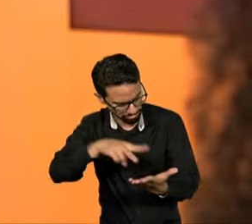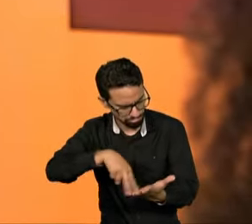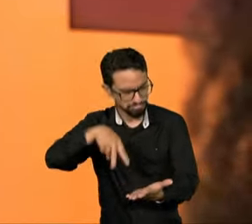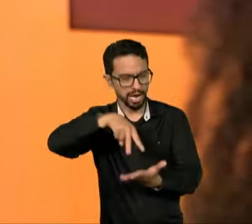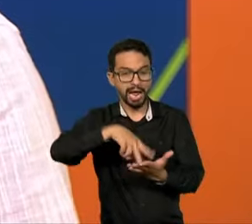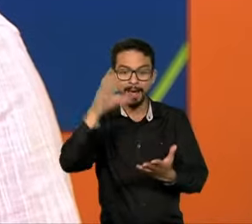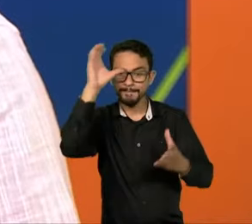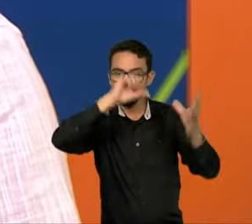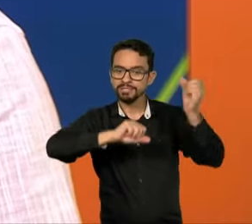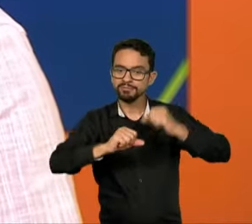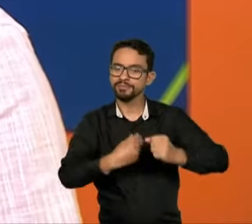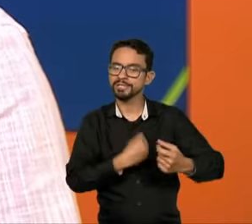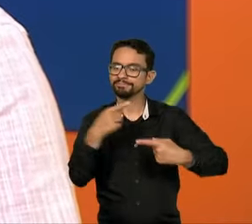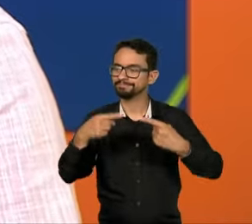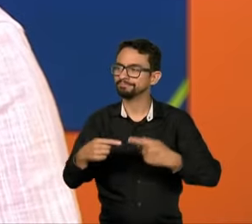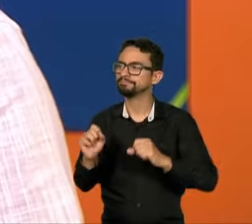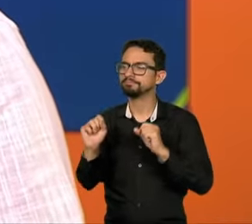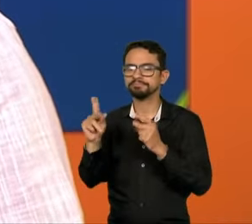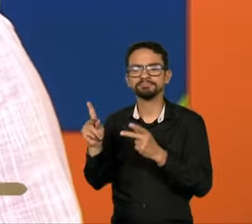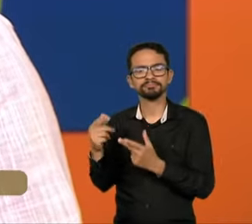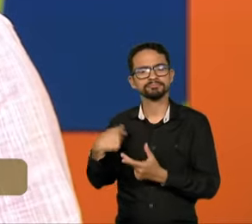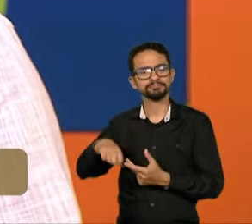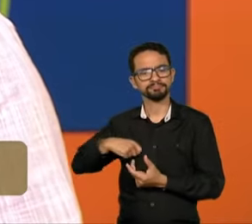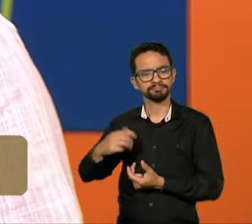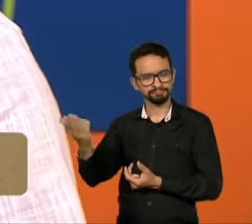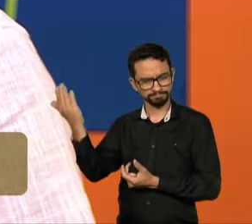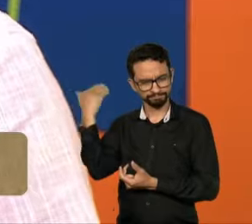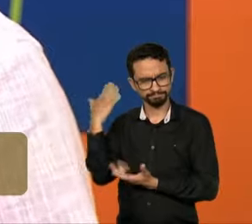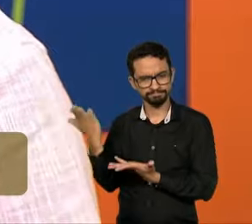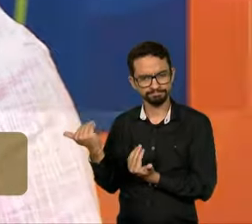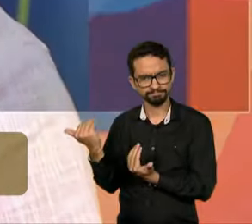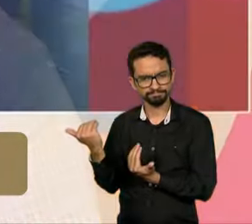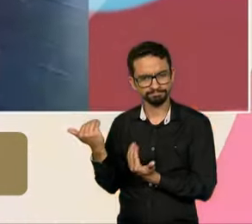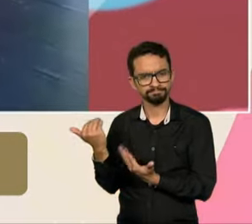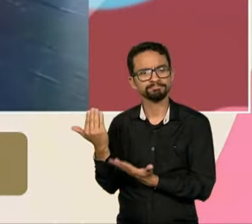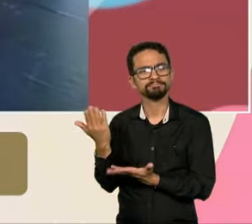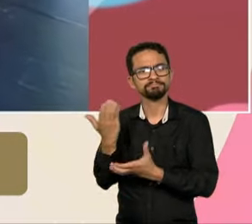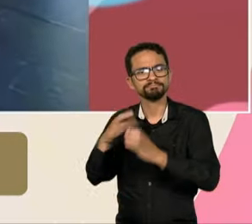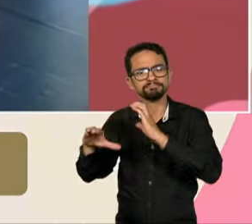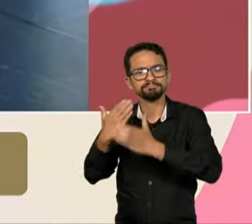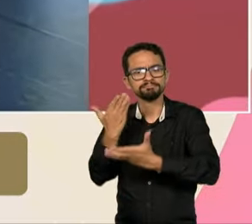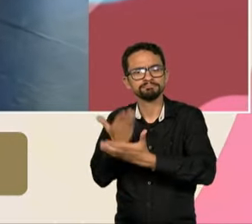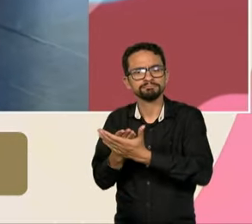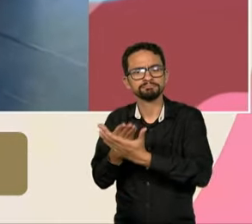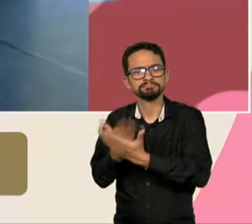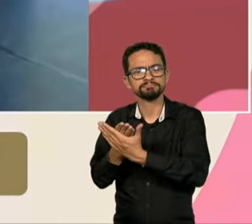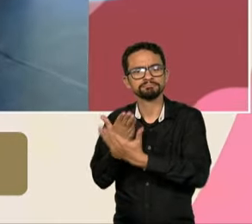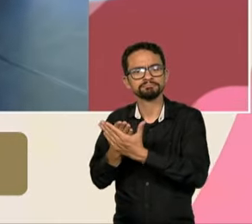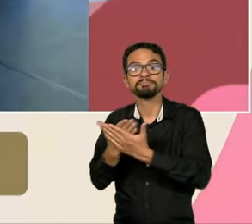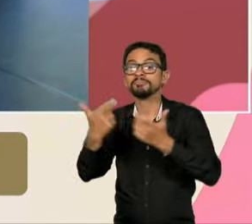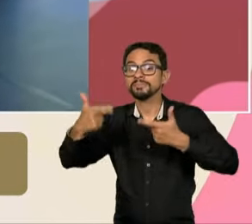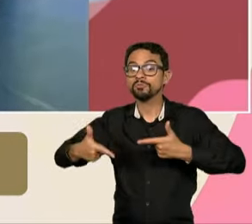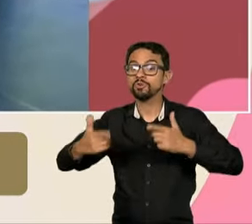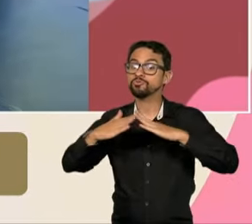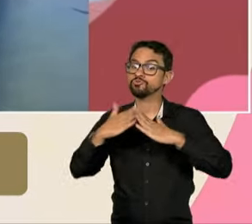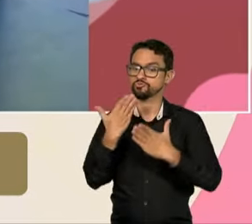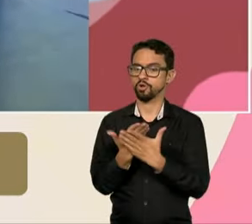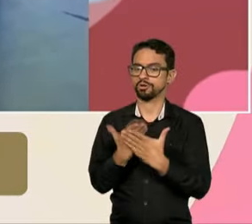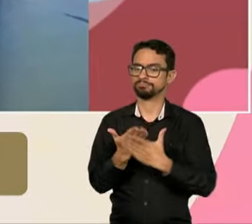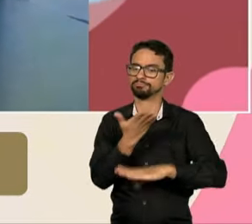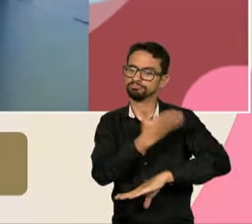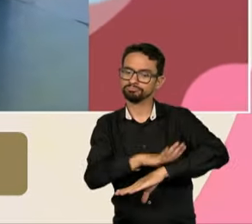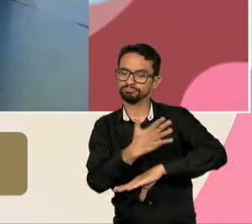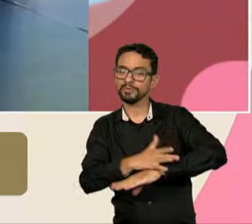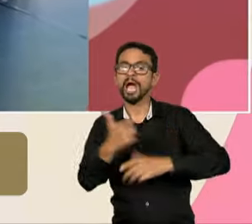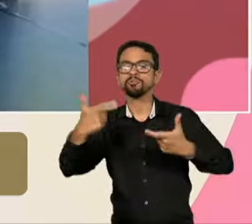Você gostava? Quando adolescente, eu estudei música. Eu comecei a estudar música na escola